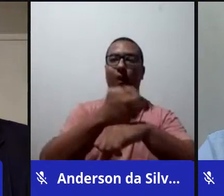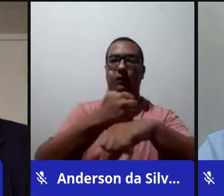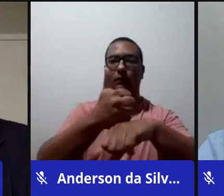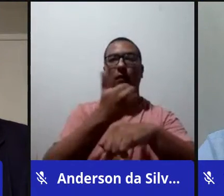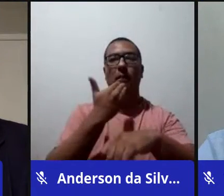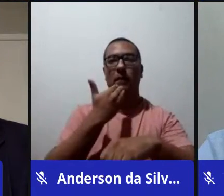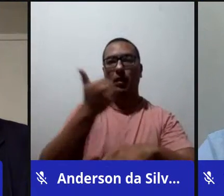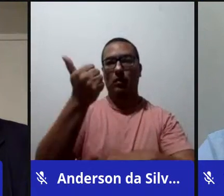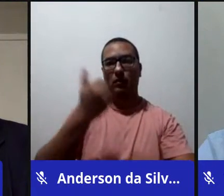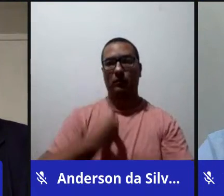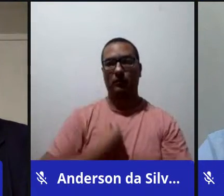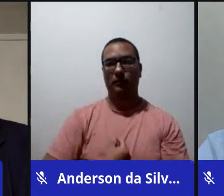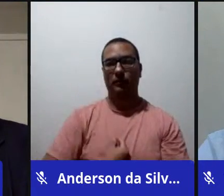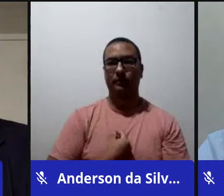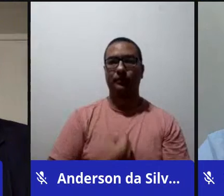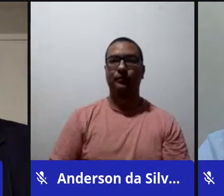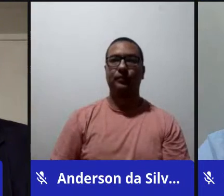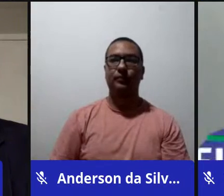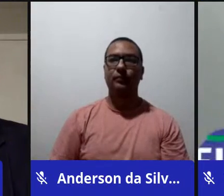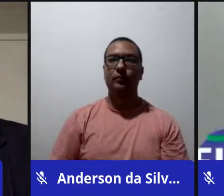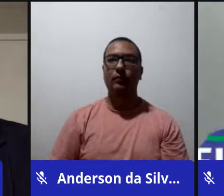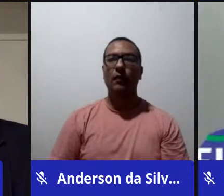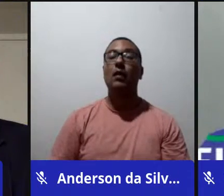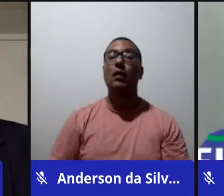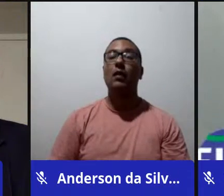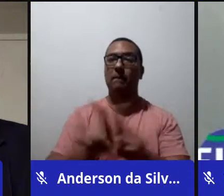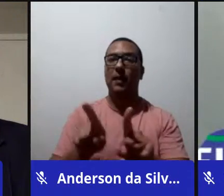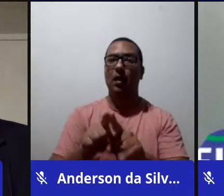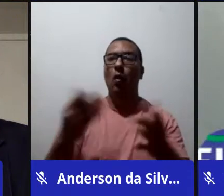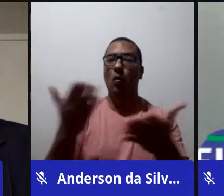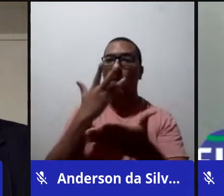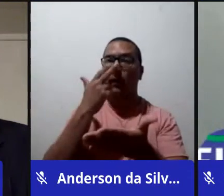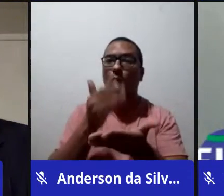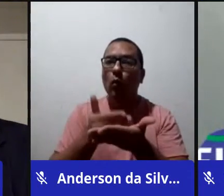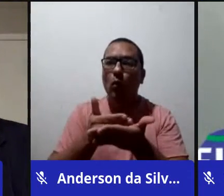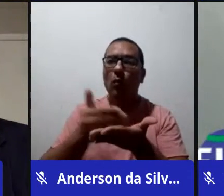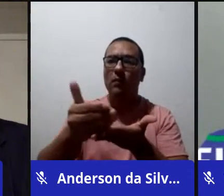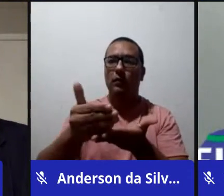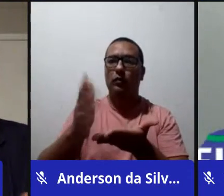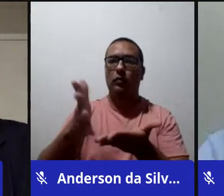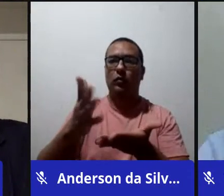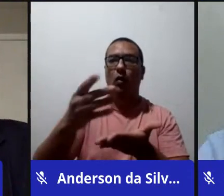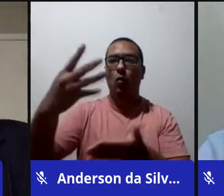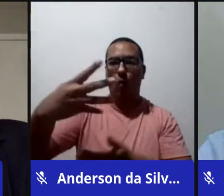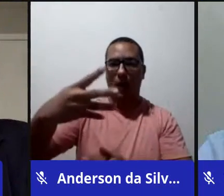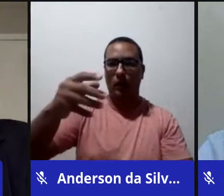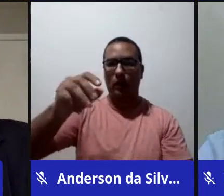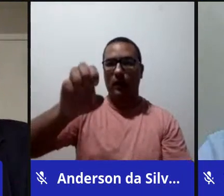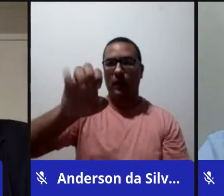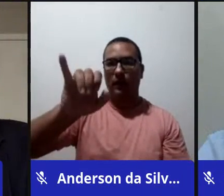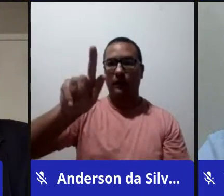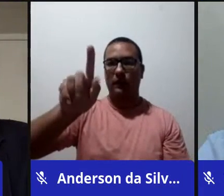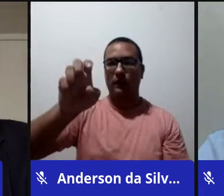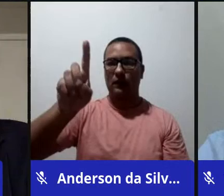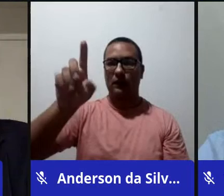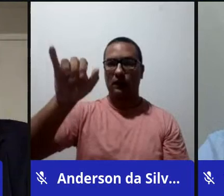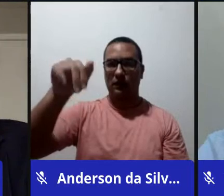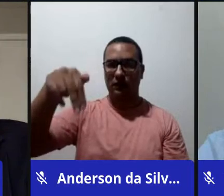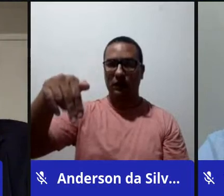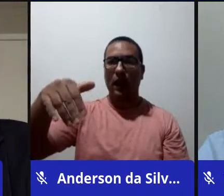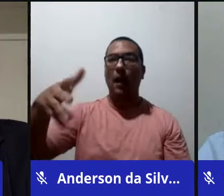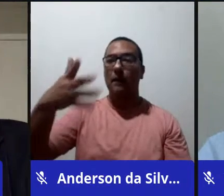Então, acho que hoje foi só o pontapé inicial do nosso quarto EGEDIN. É sempre um prazer o campus de Nova Andradina